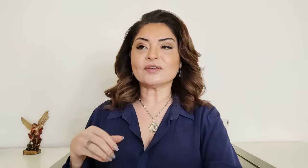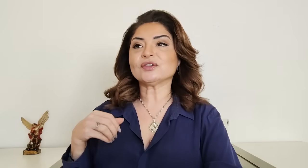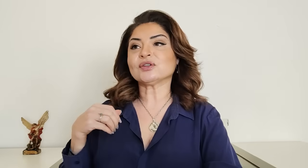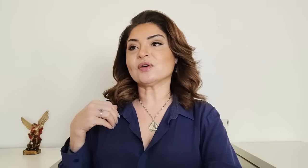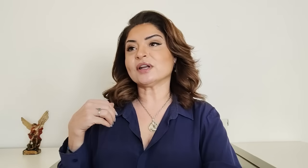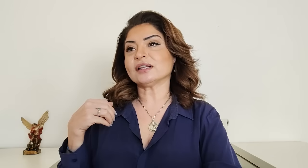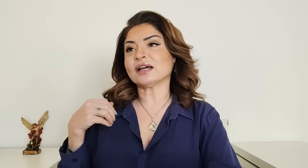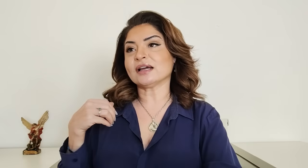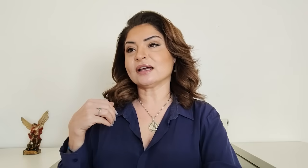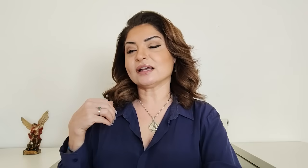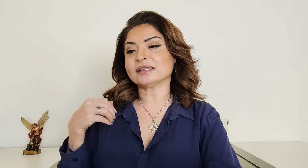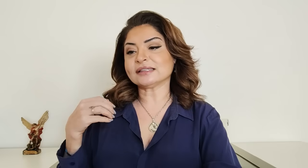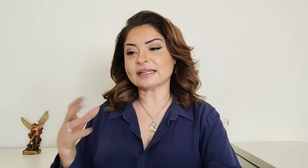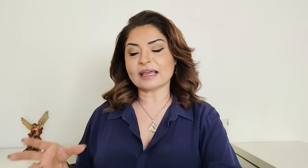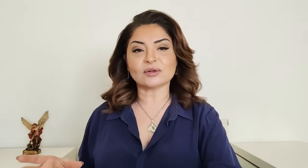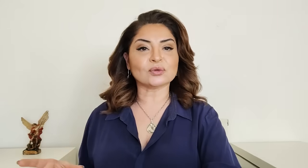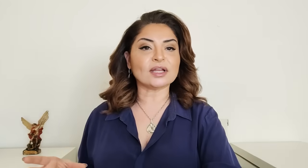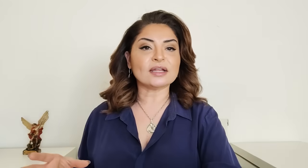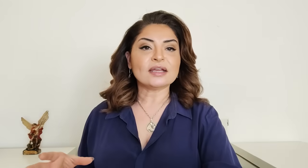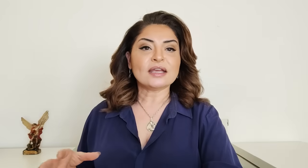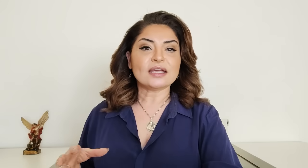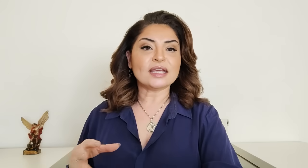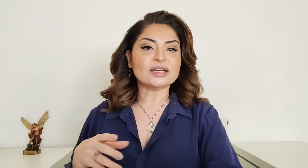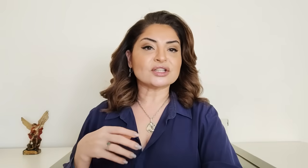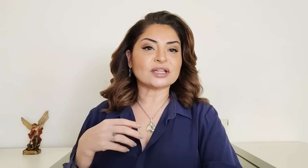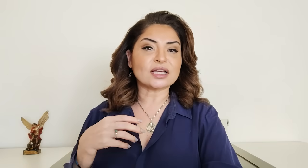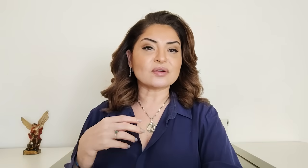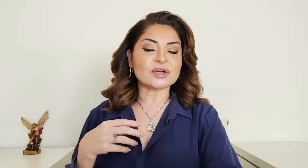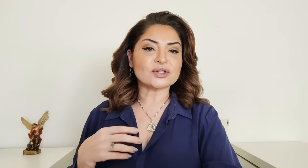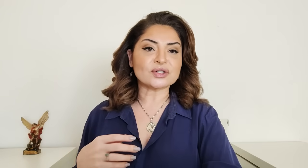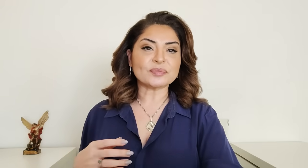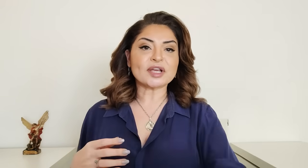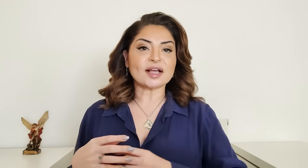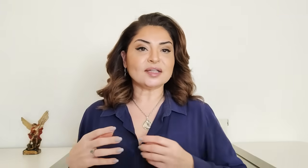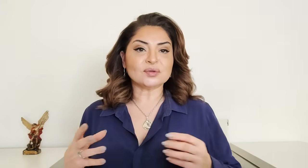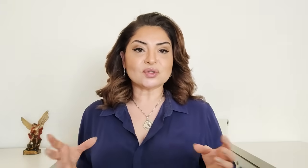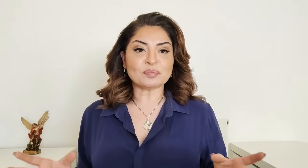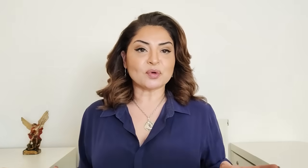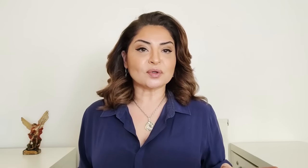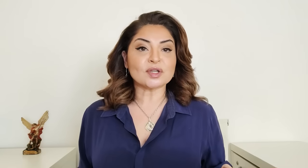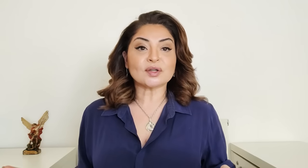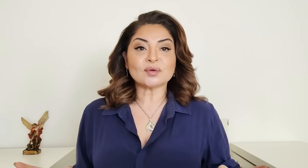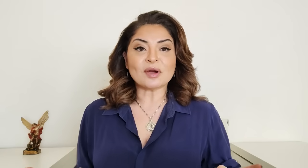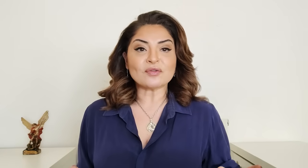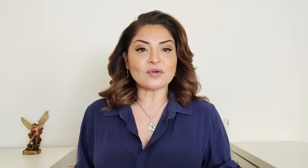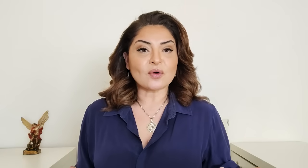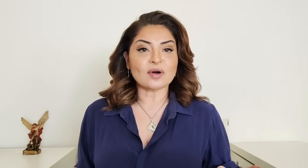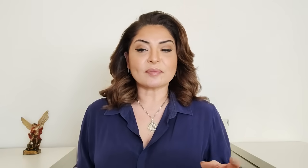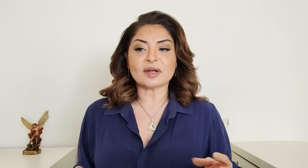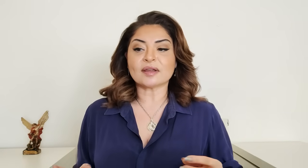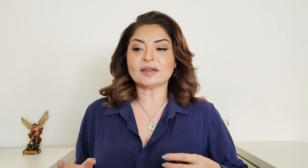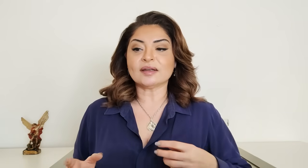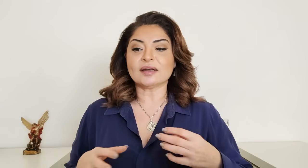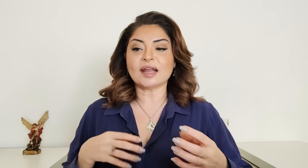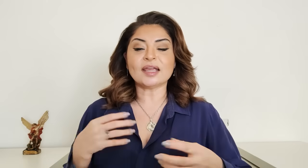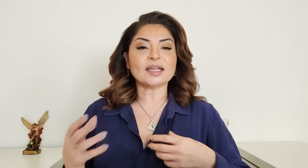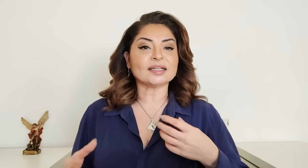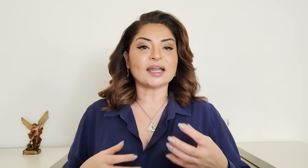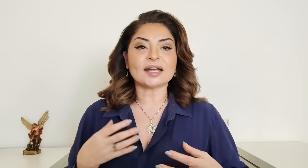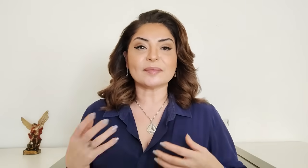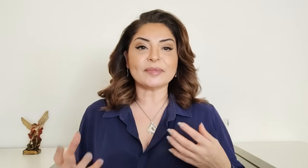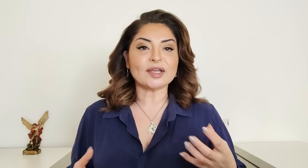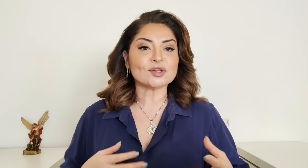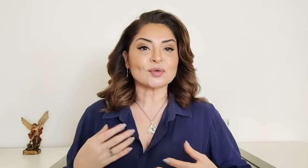Mas teve a história da cédula. Ele já está com o regime caindo de podre de uma forma que